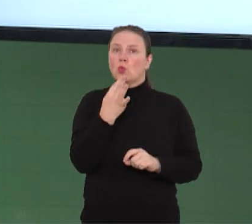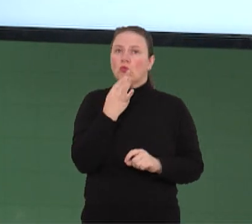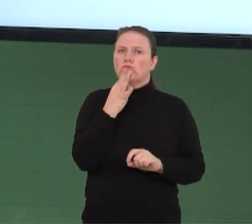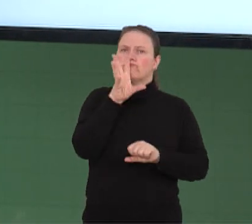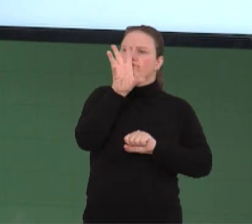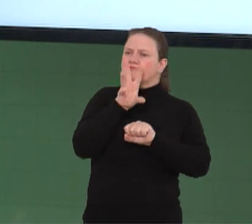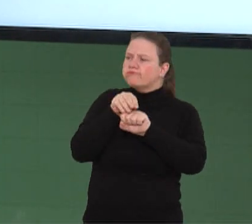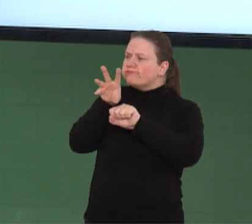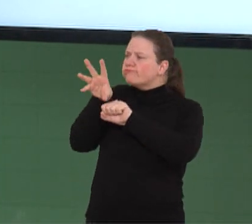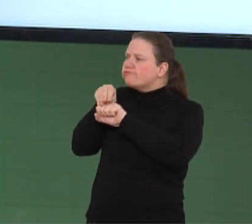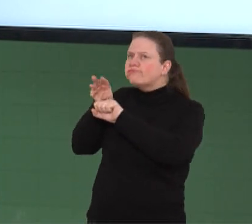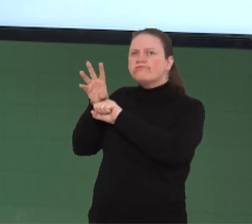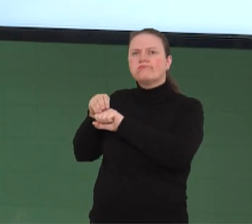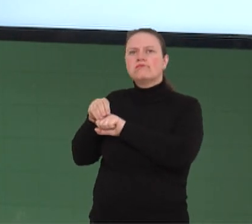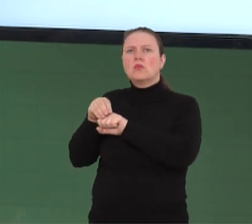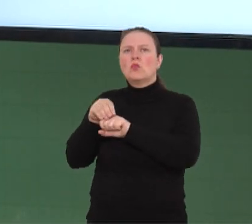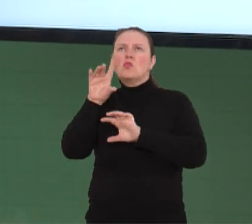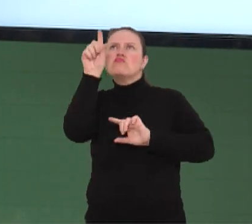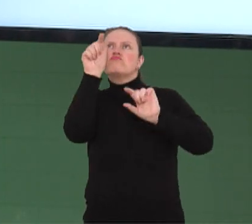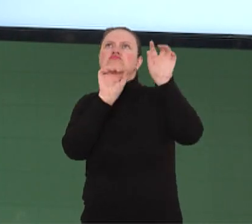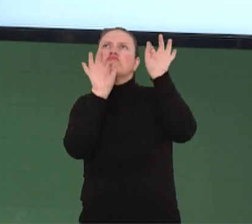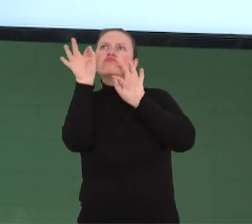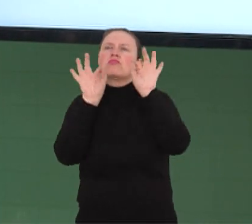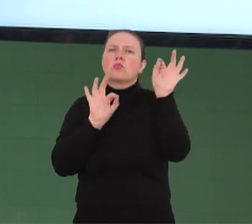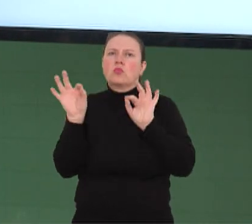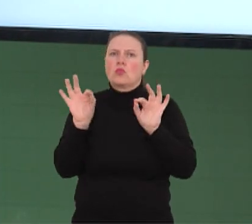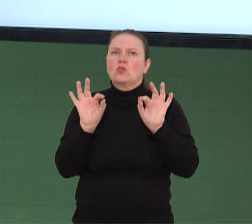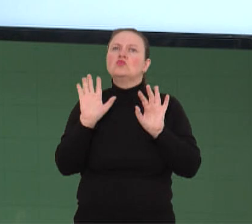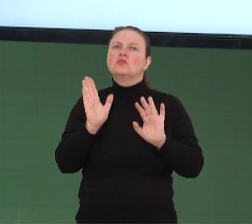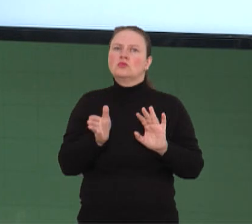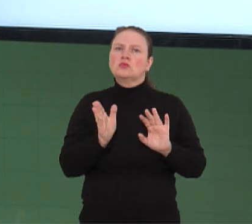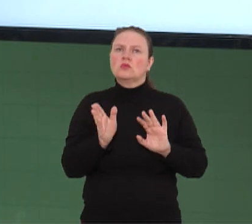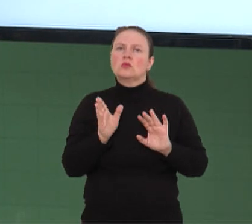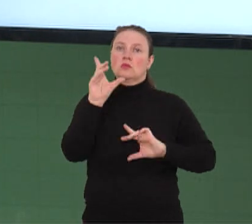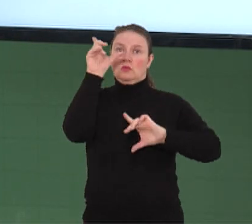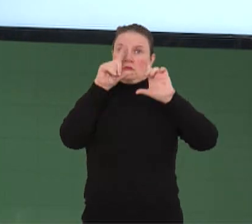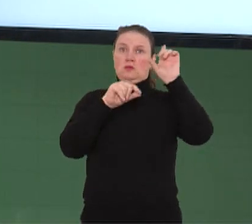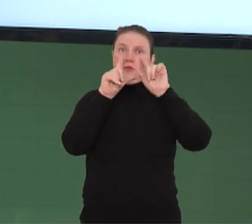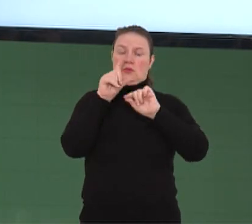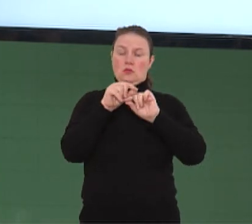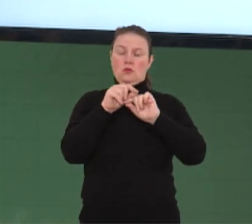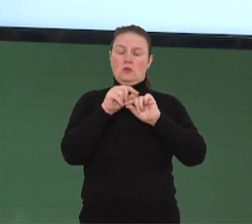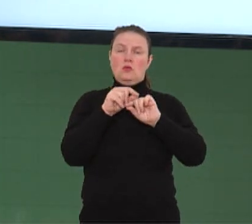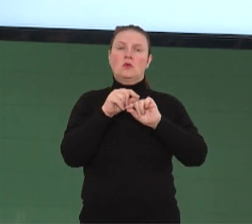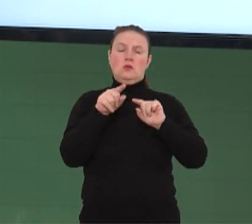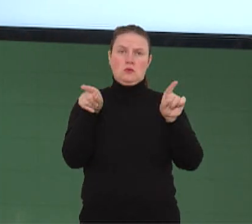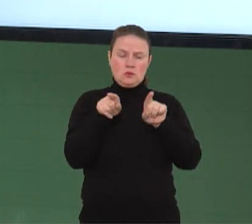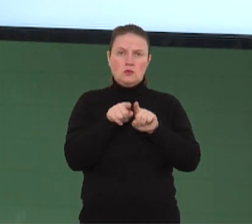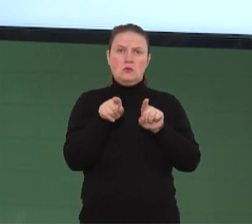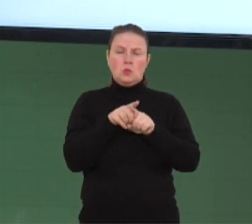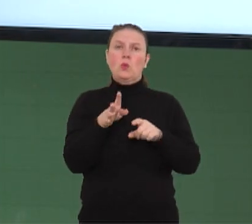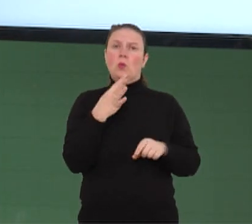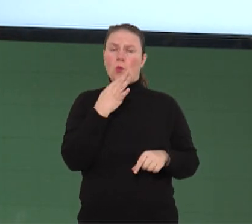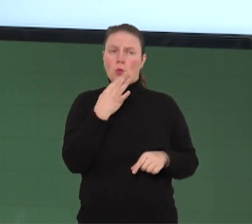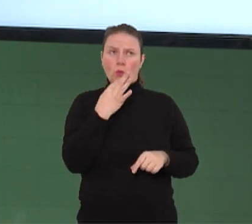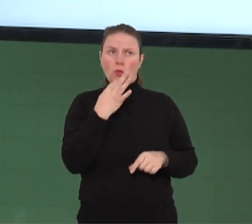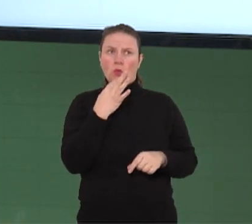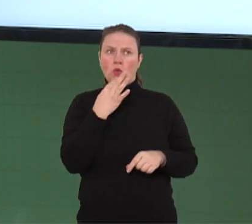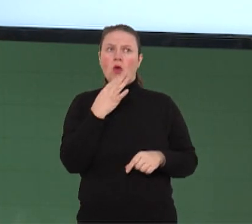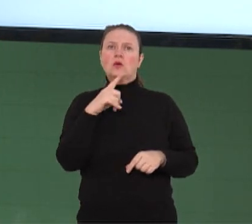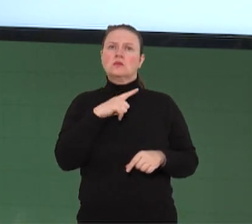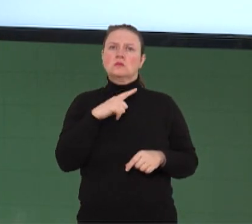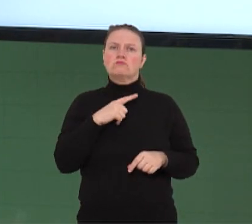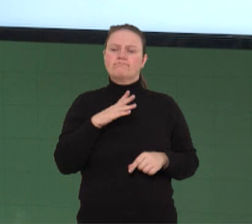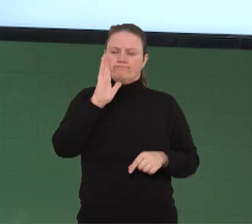conheciam todos os pontos cardeais, e esses monumentos de pedra eram cortados, os lados, de forma que as